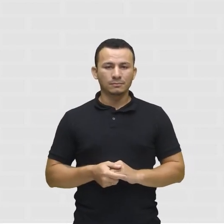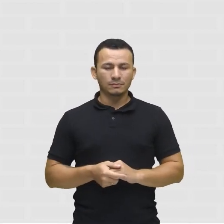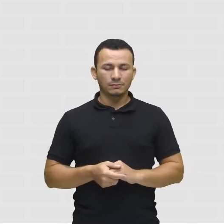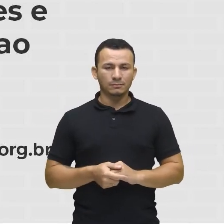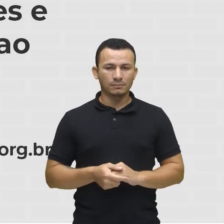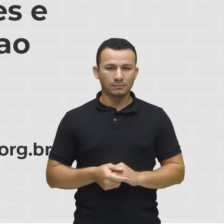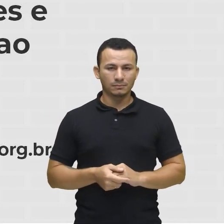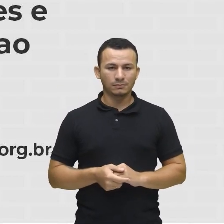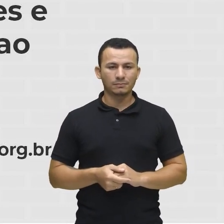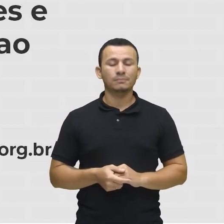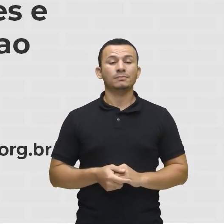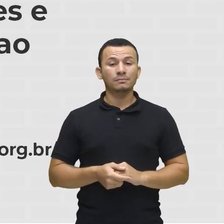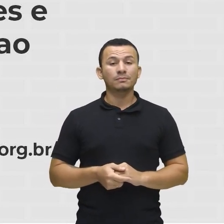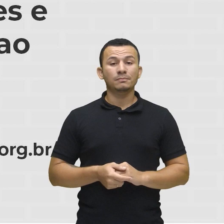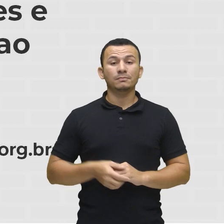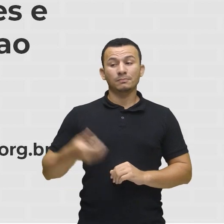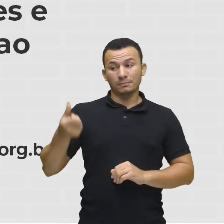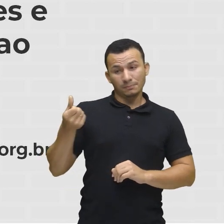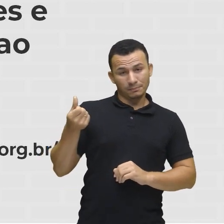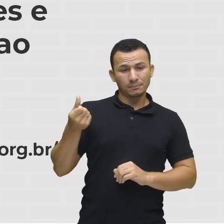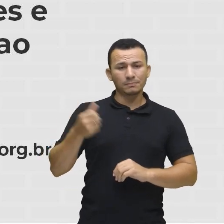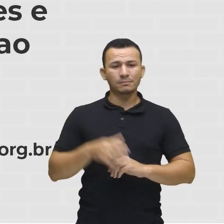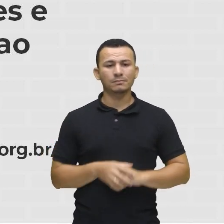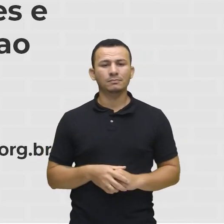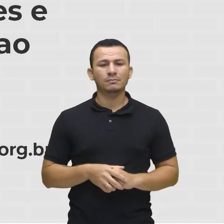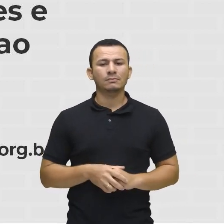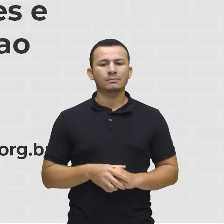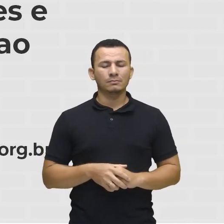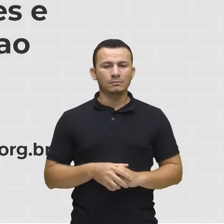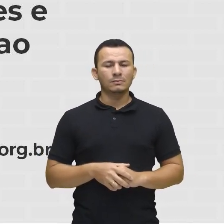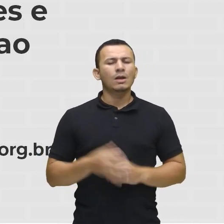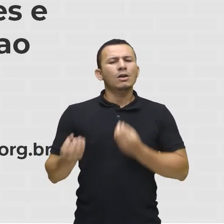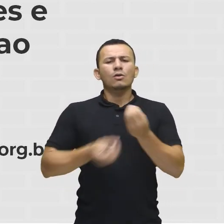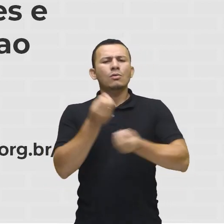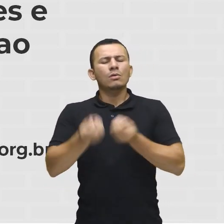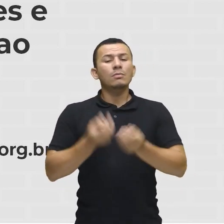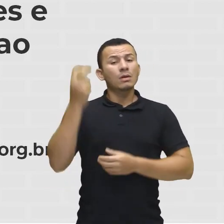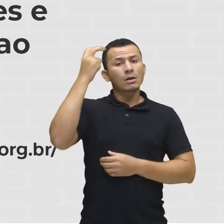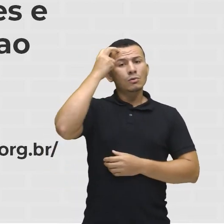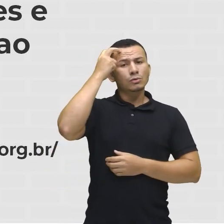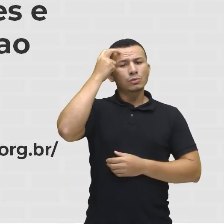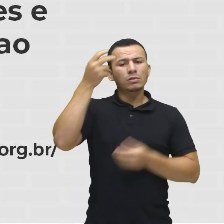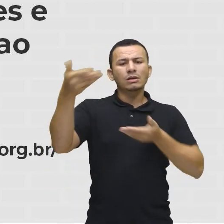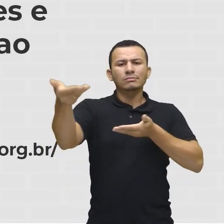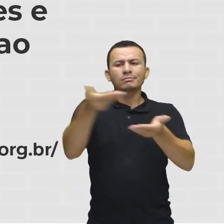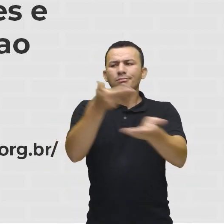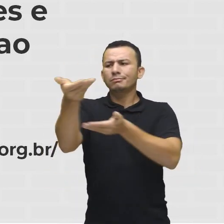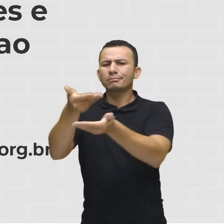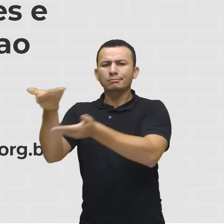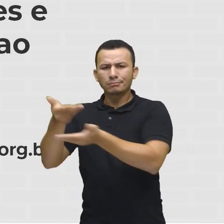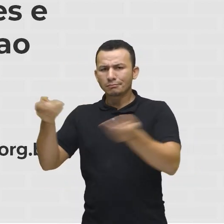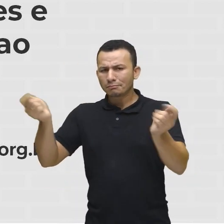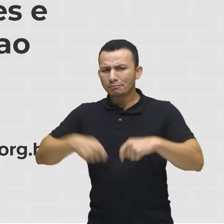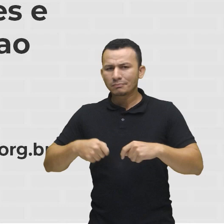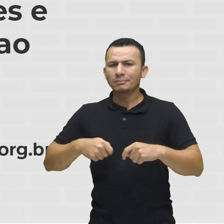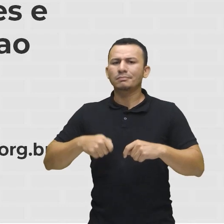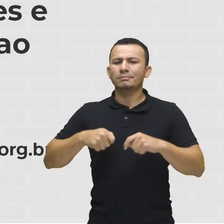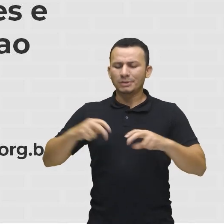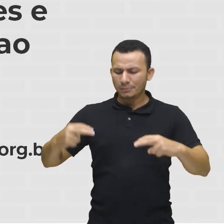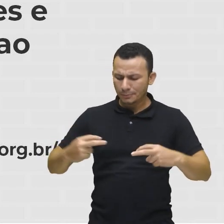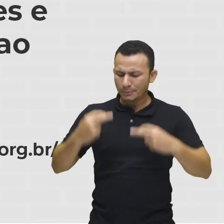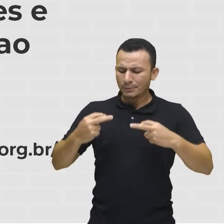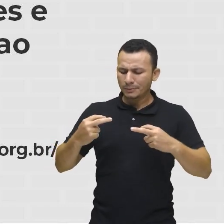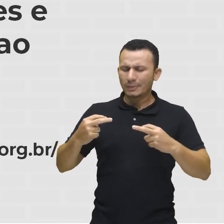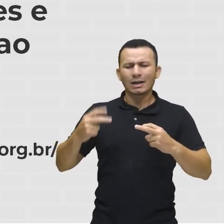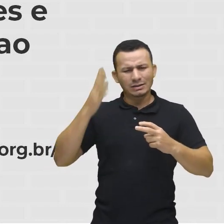da sexta? Vamos lá? A mediação da diversidade cultural. O que fala? Reconhecer os desafios e benefícios